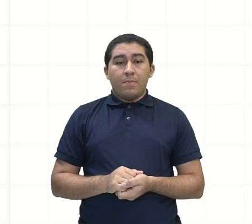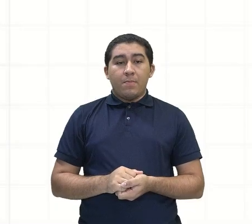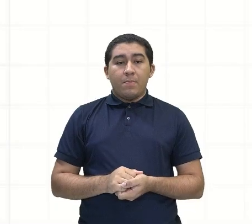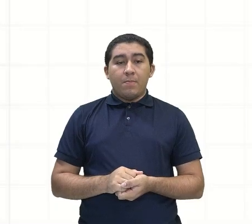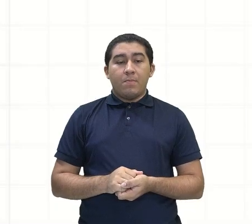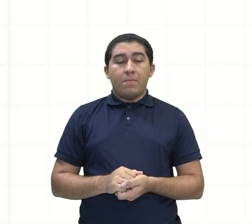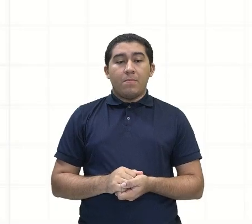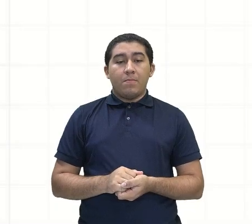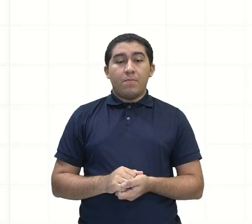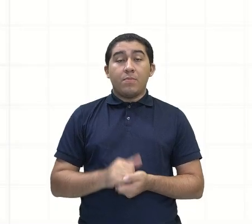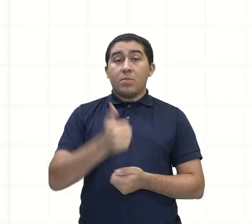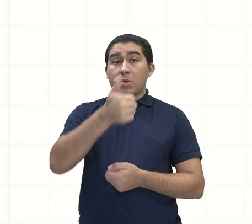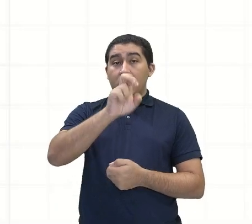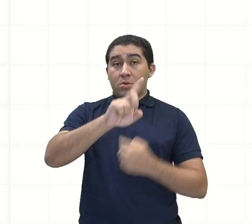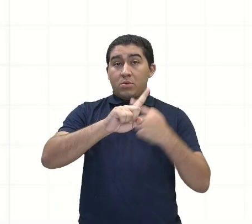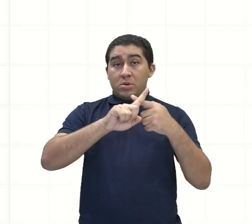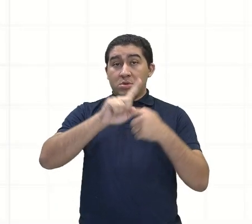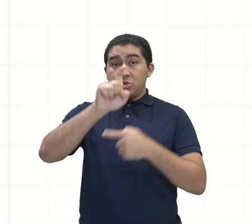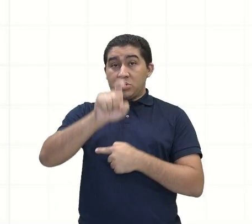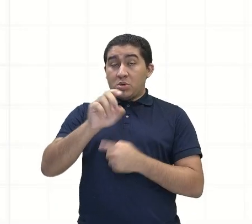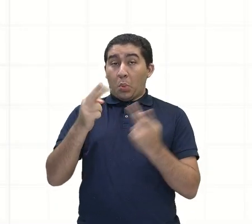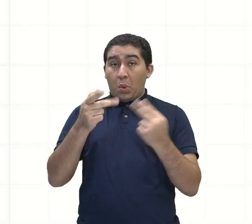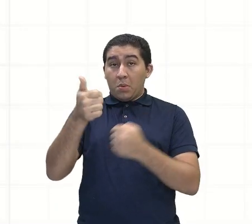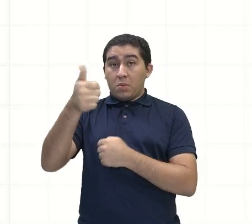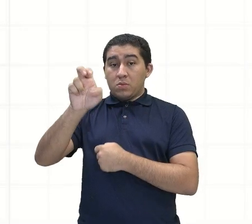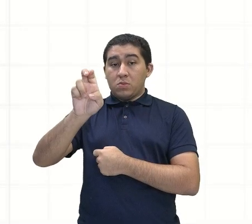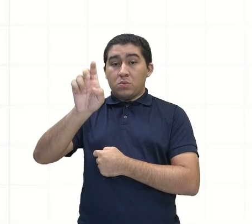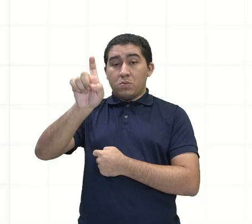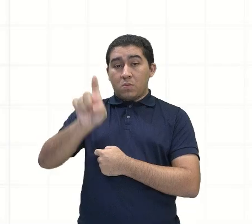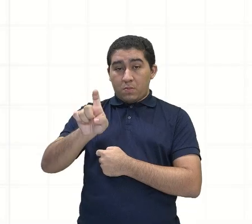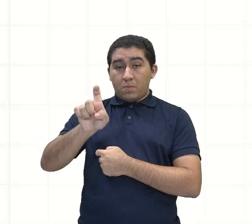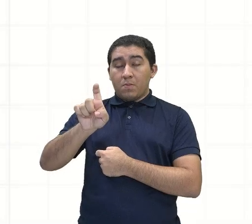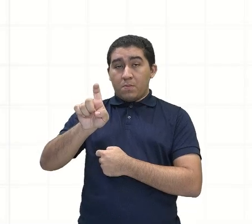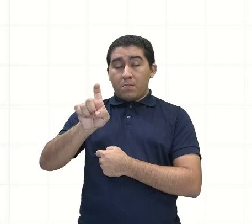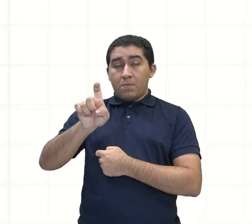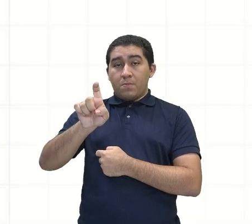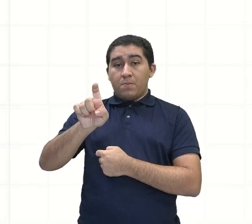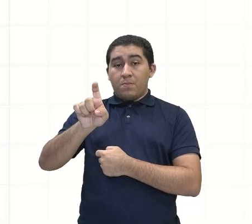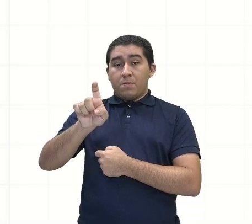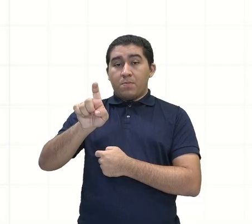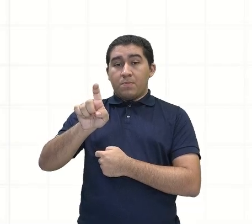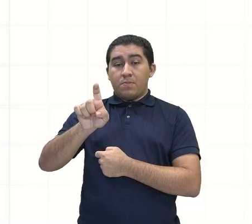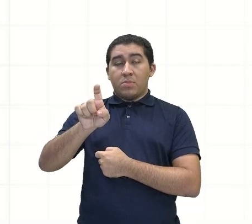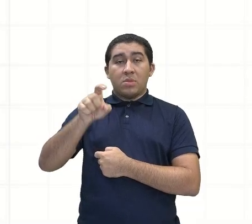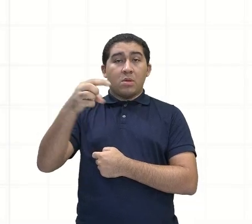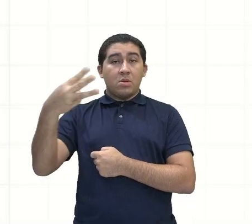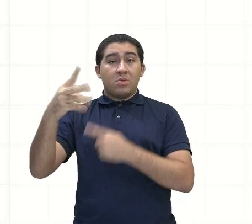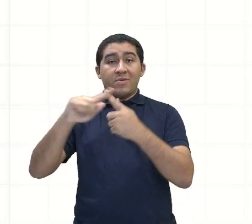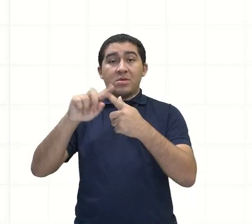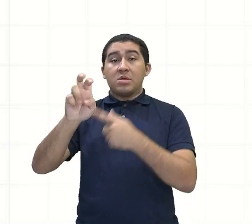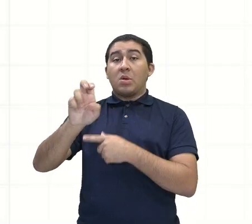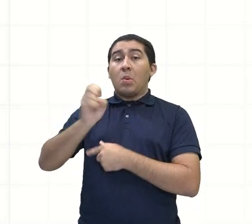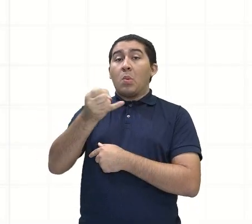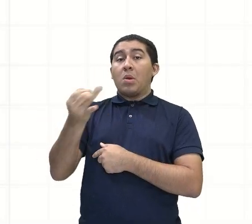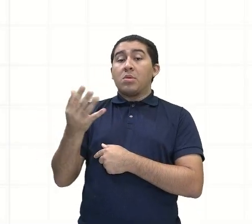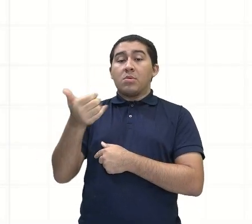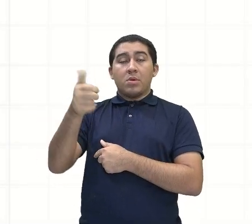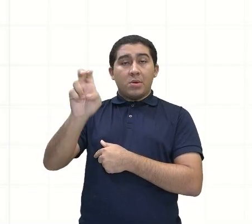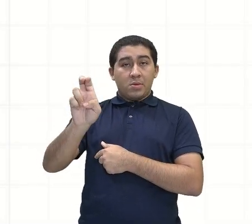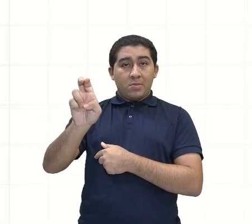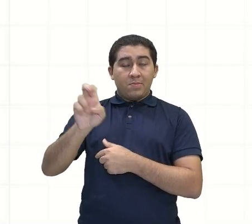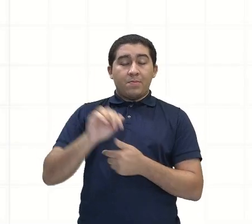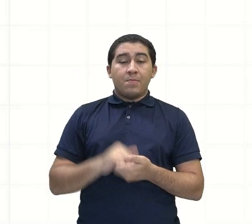15 vezes x é igual a 15x. E 3 vezes 5 é igual a 15.